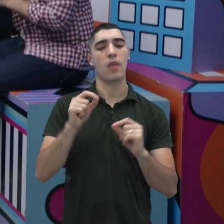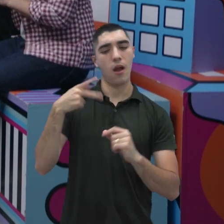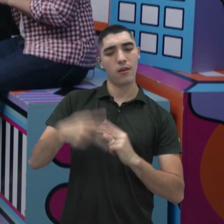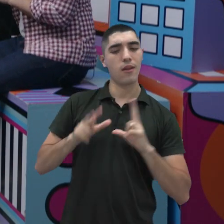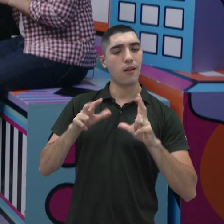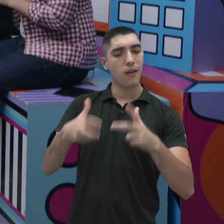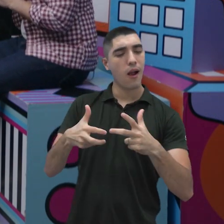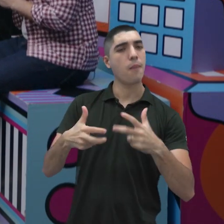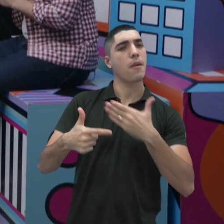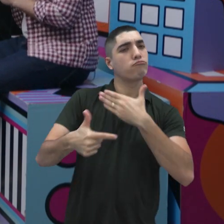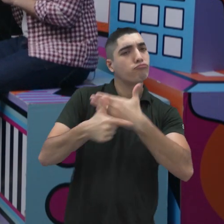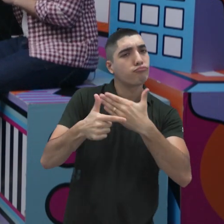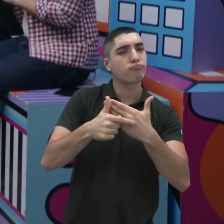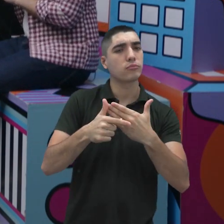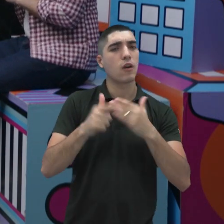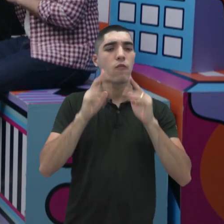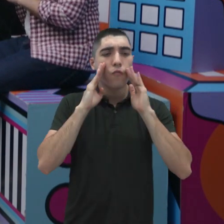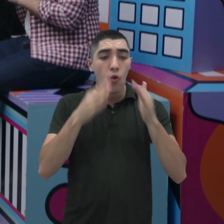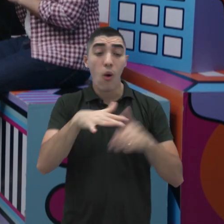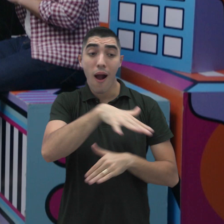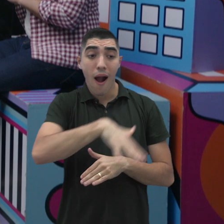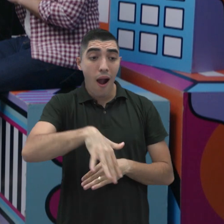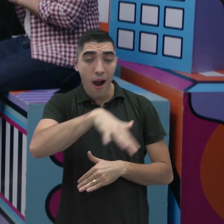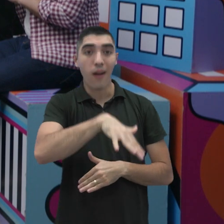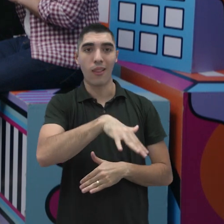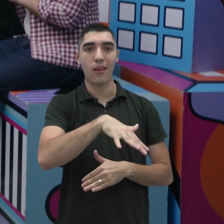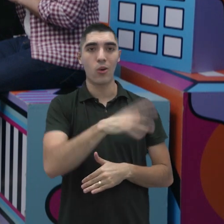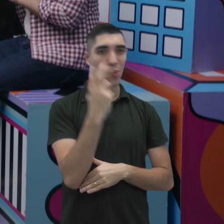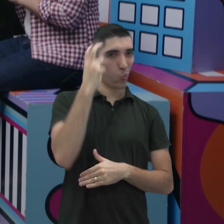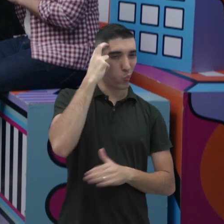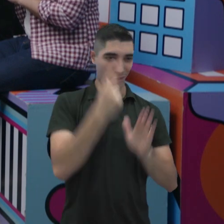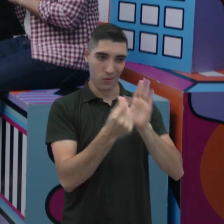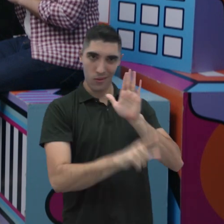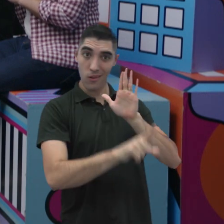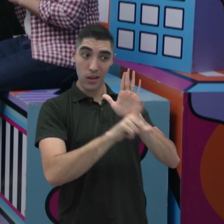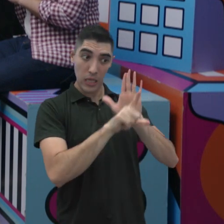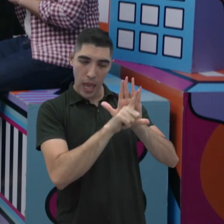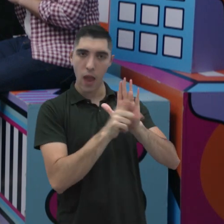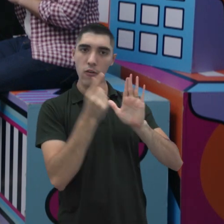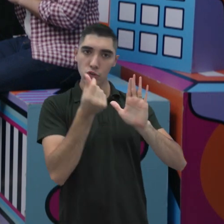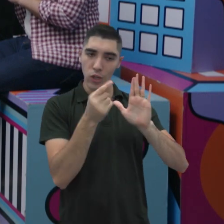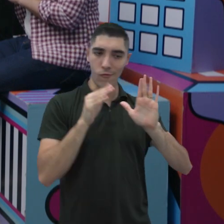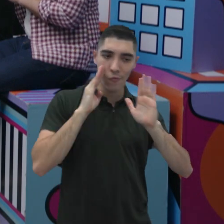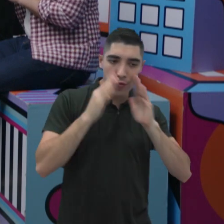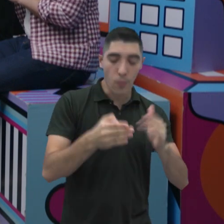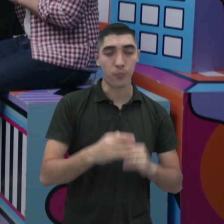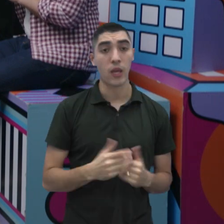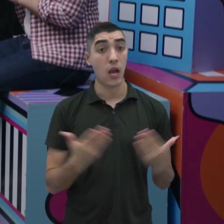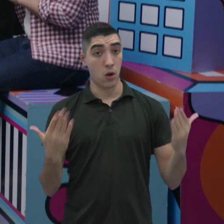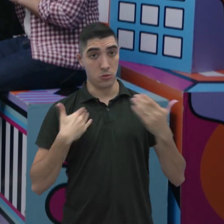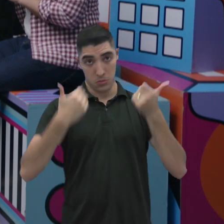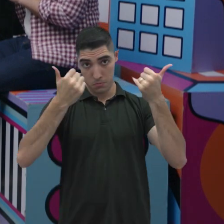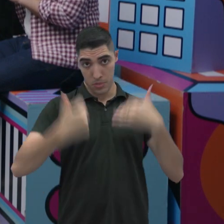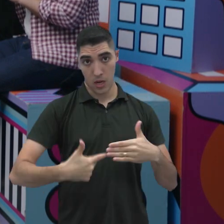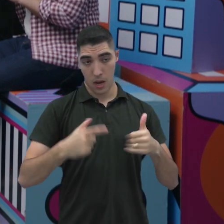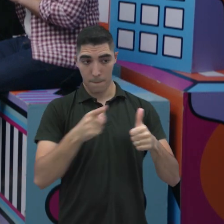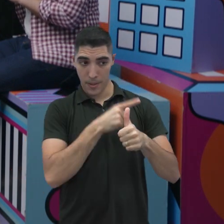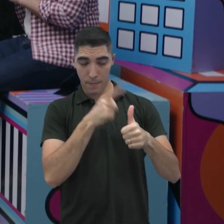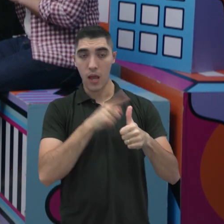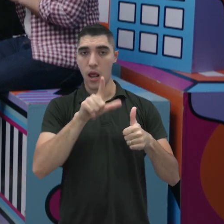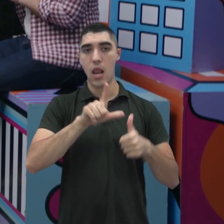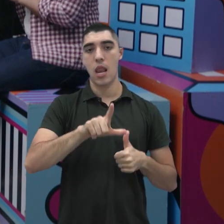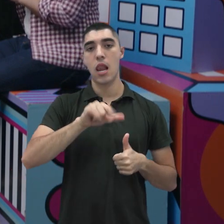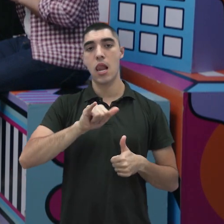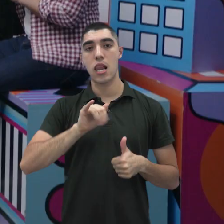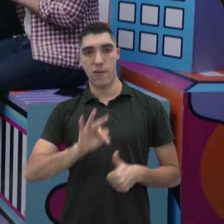Câmara, né, em relação às leis de incentivo à cultura. A primeira lei que eu vou falar aqui é a LIF mesmo, né, a Lei